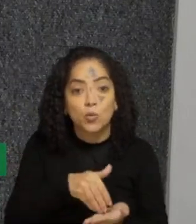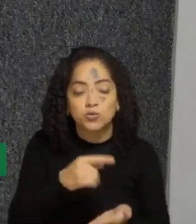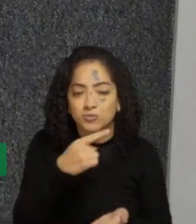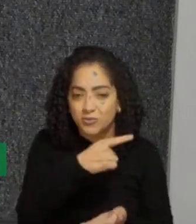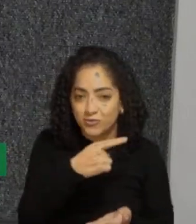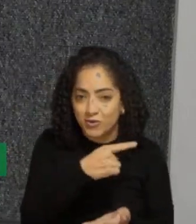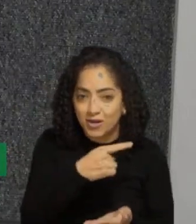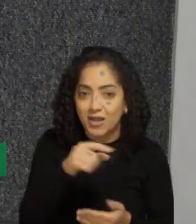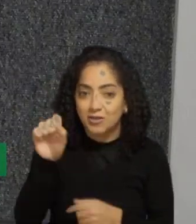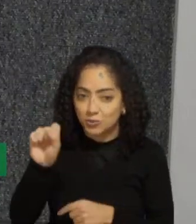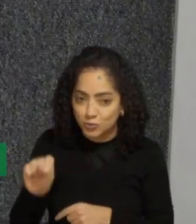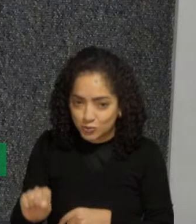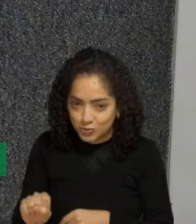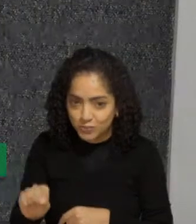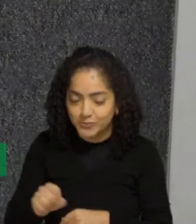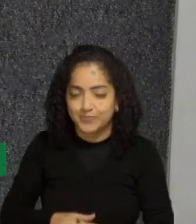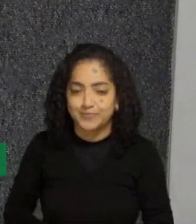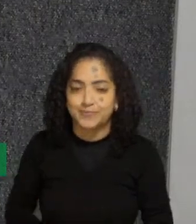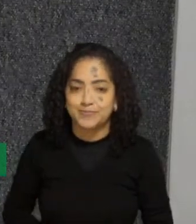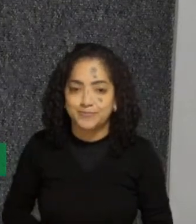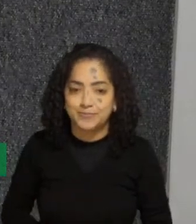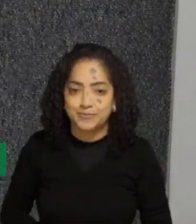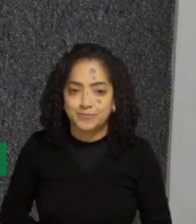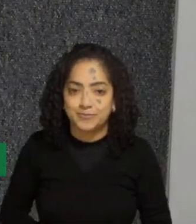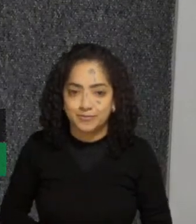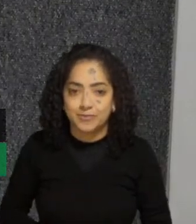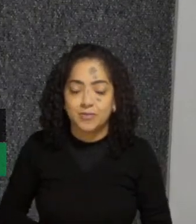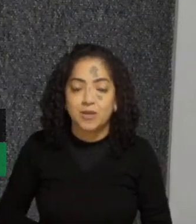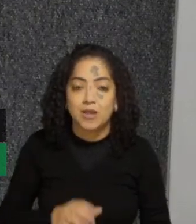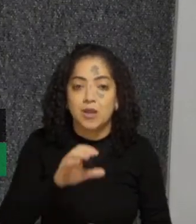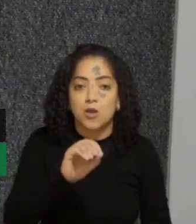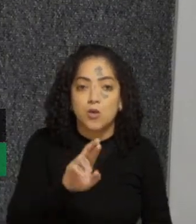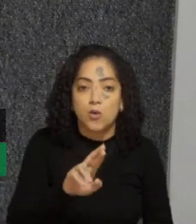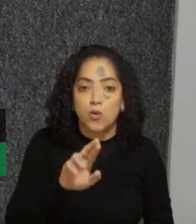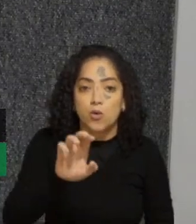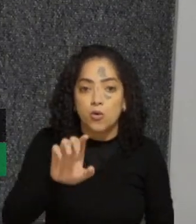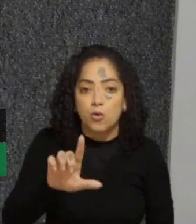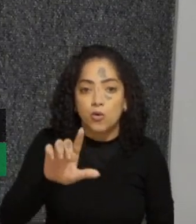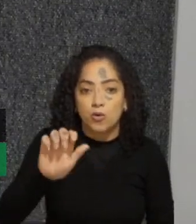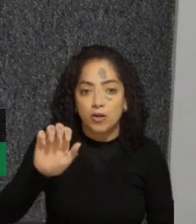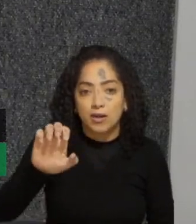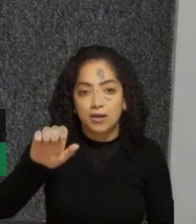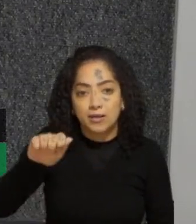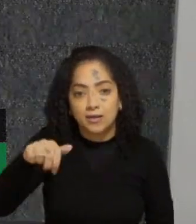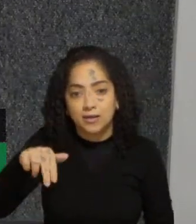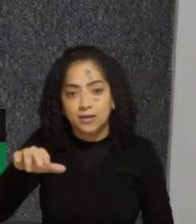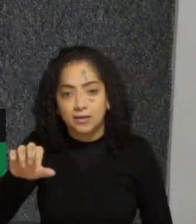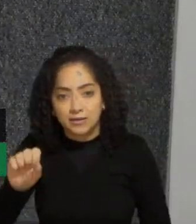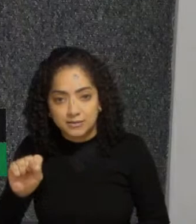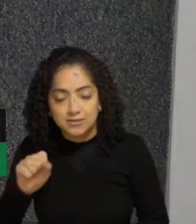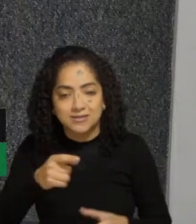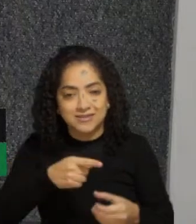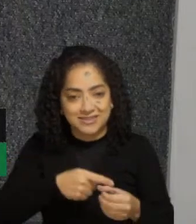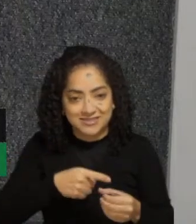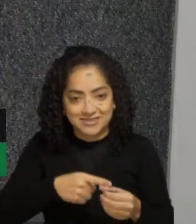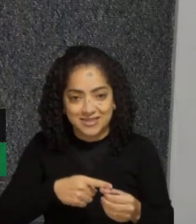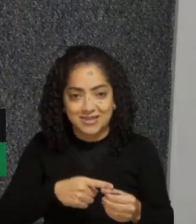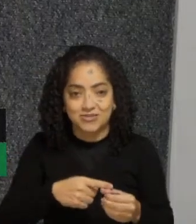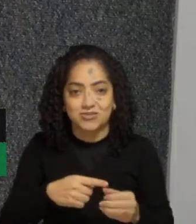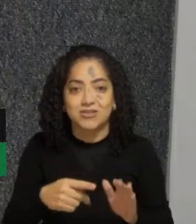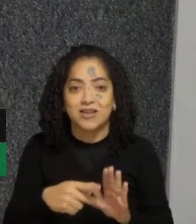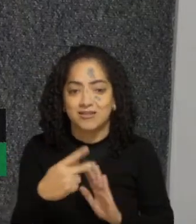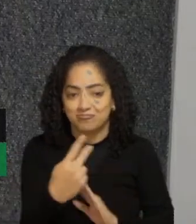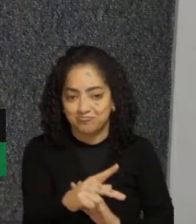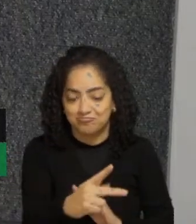é no sul e em Orleans Deputado José Milton cheffer na tua região lá na região de